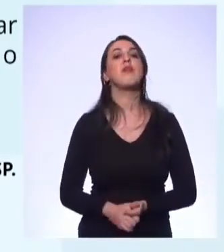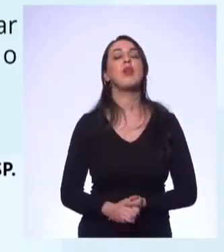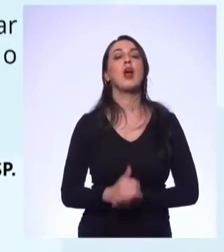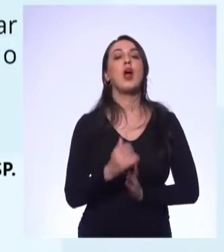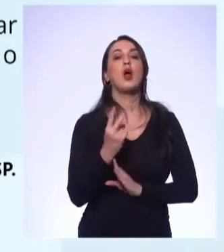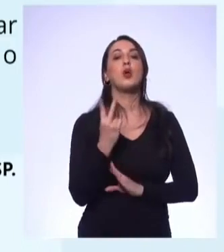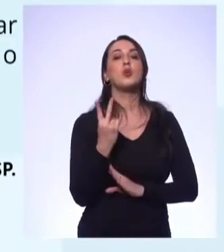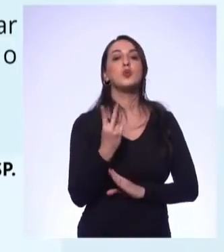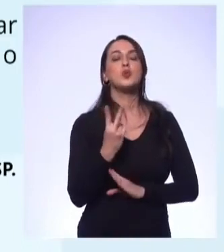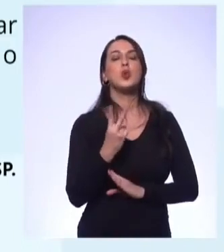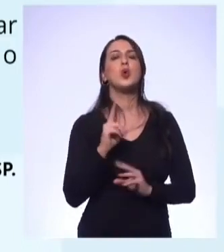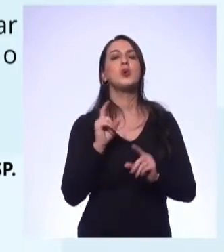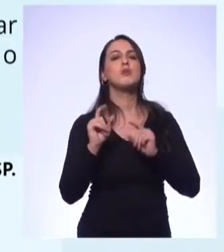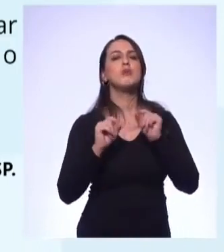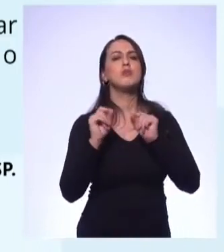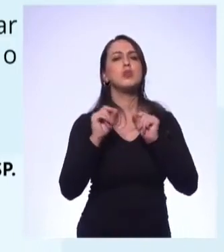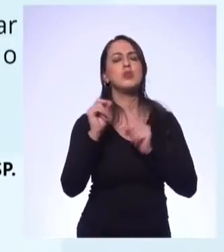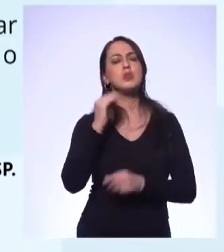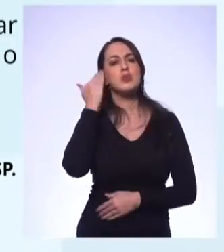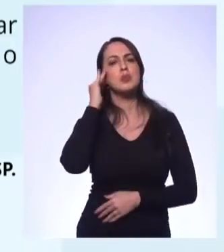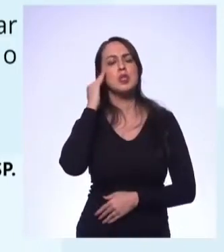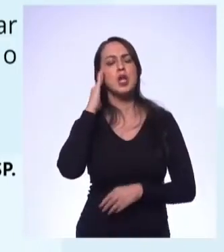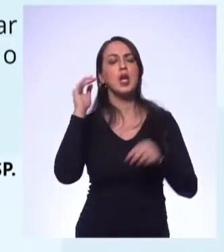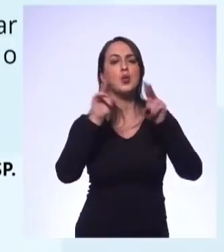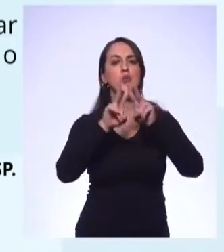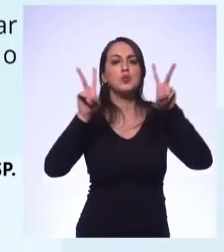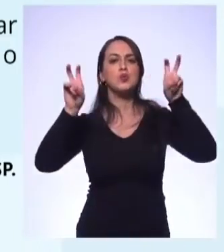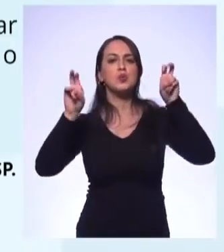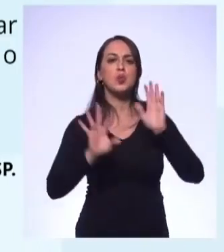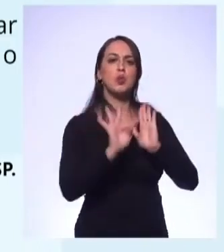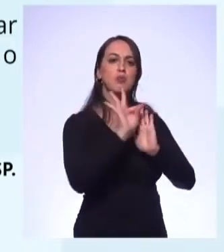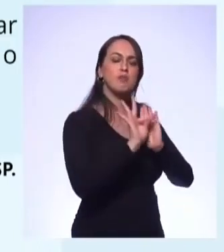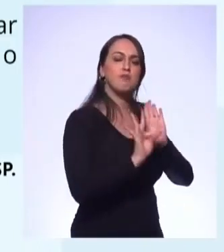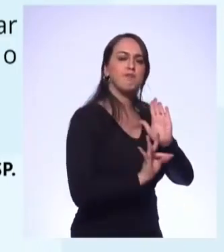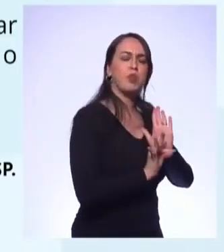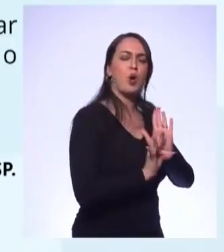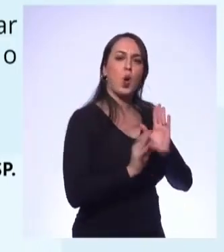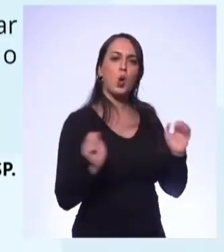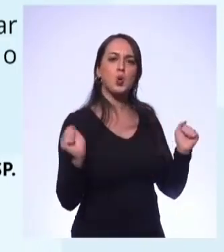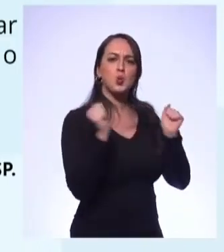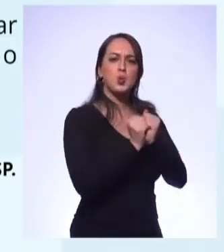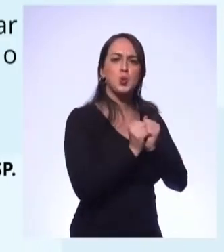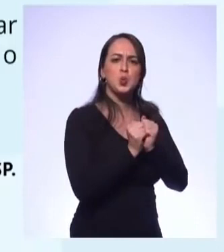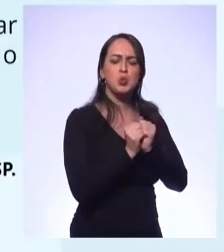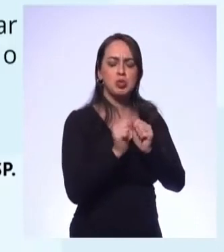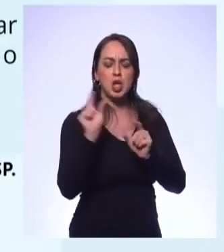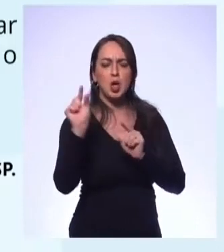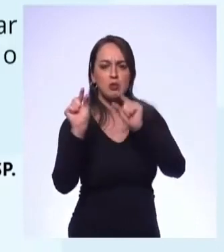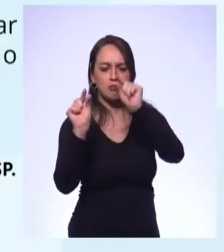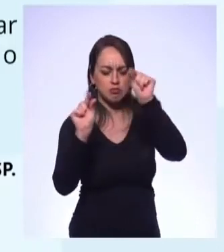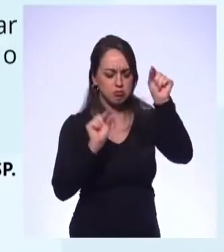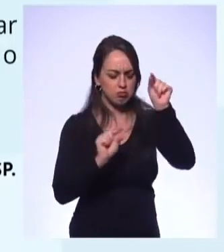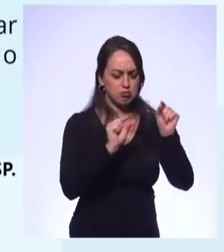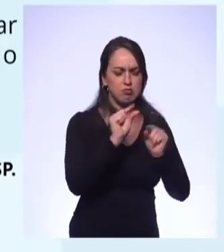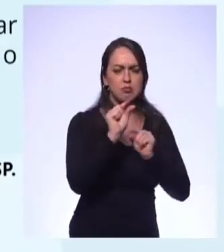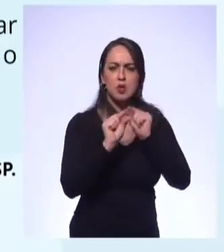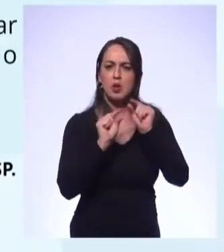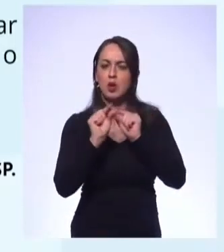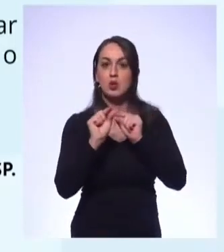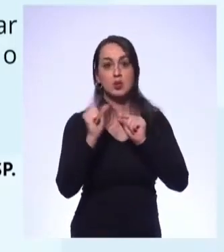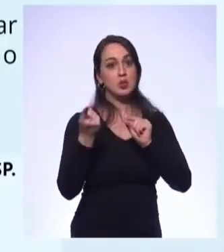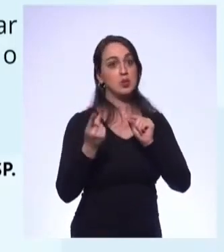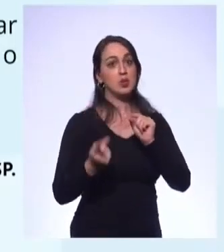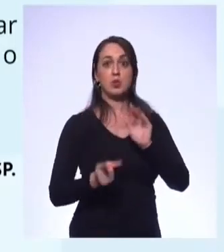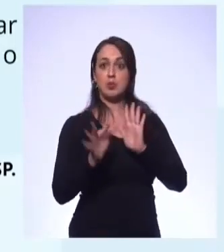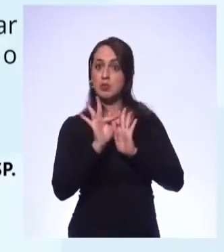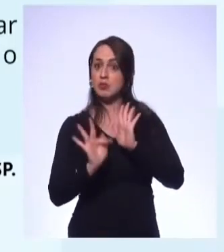que podemos entender do título do texto Juntar os Cacos? Aí eu quero ver. Porque a gente falou sobre figuras de O que linguagem.